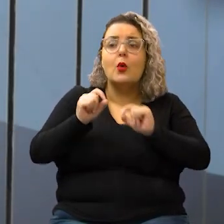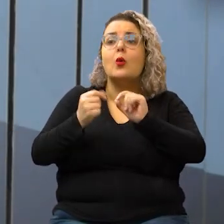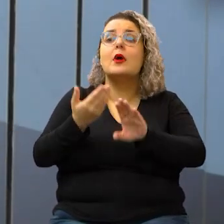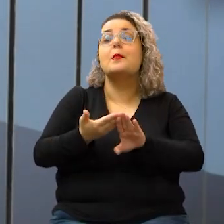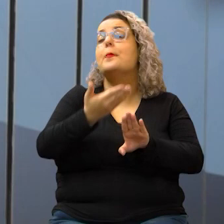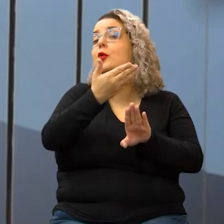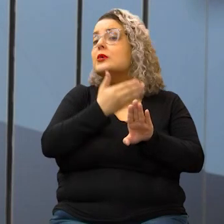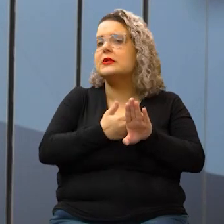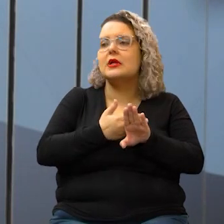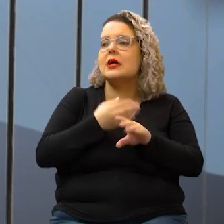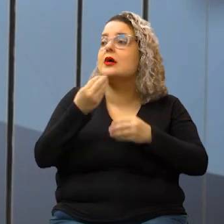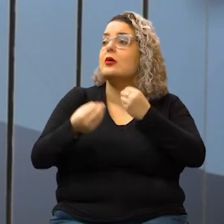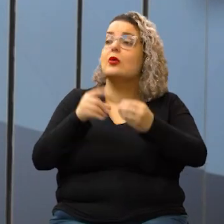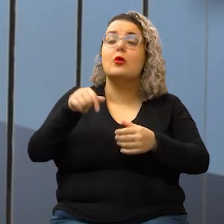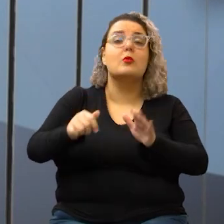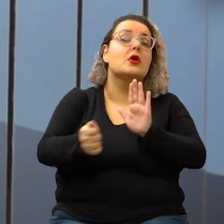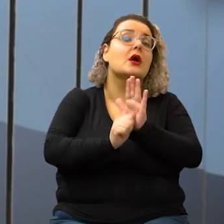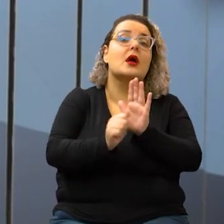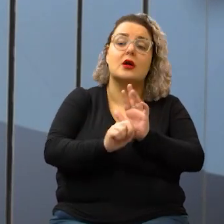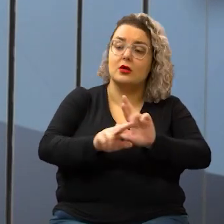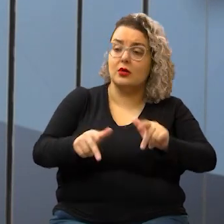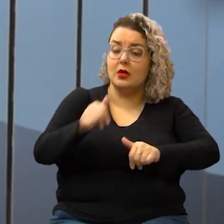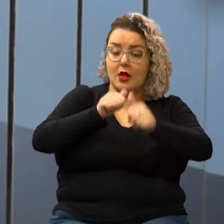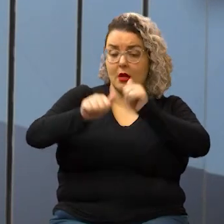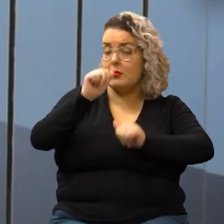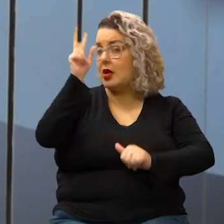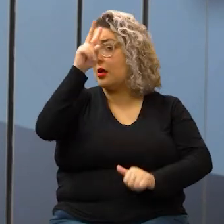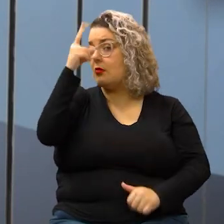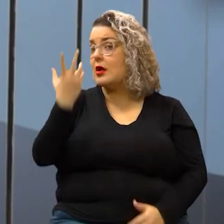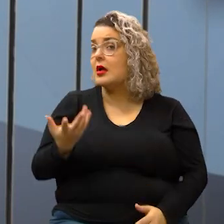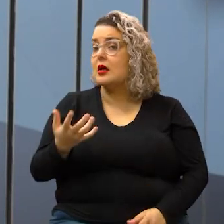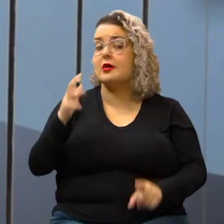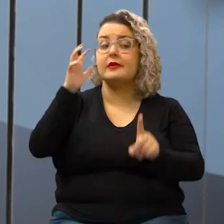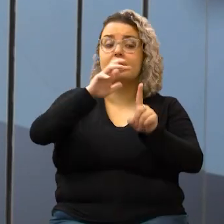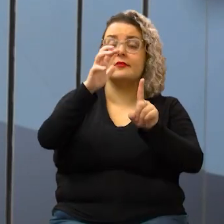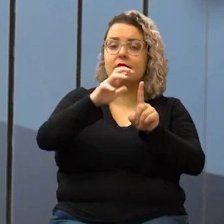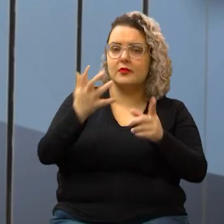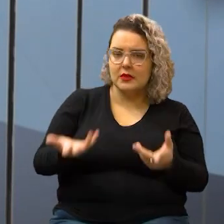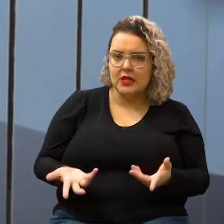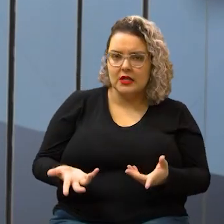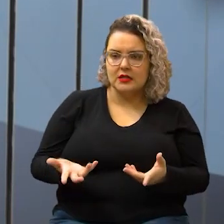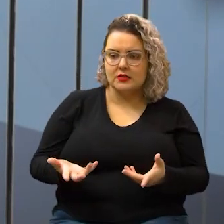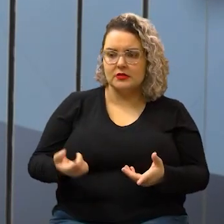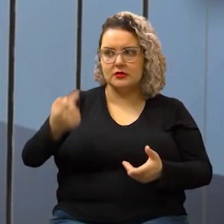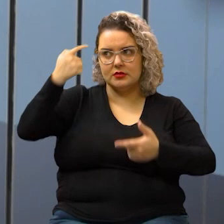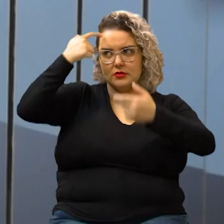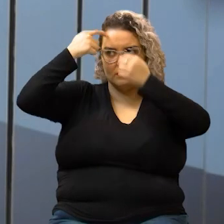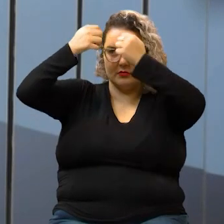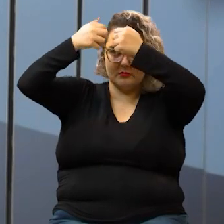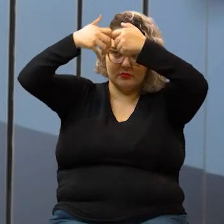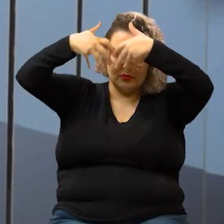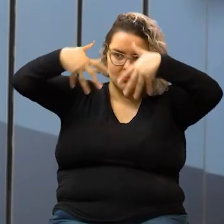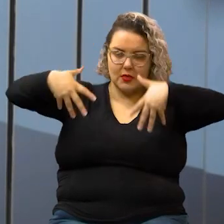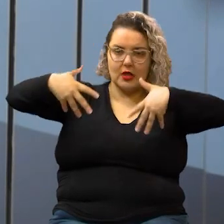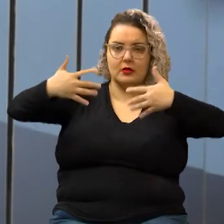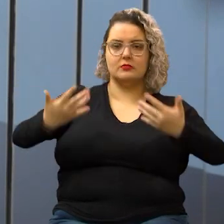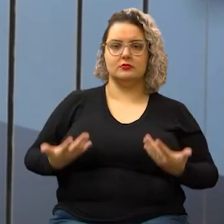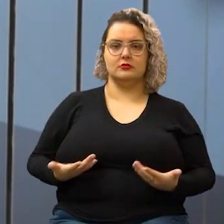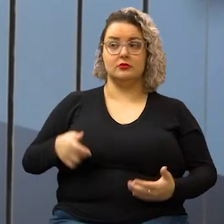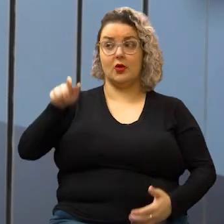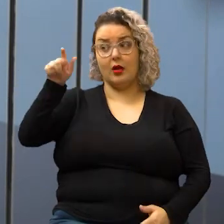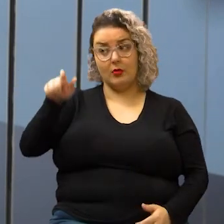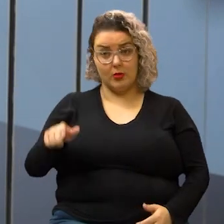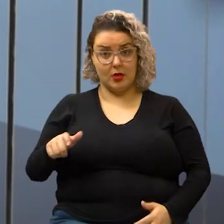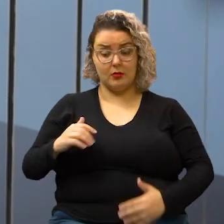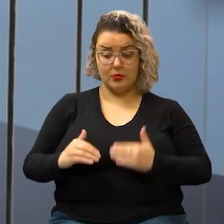disso? Né? Como que a droga, no caso a bebida alcoólica, ela afeta os neurônios, né? Sobretudo numa pessoa que está